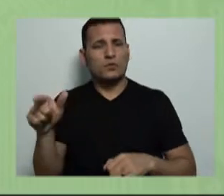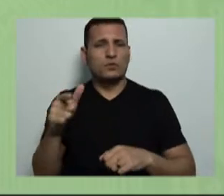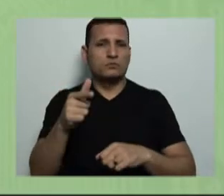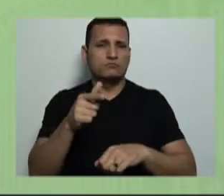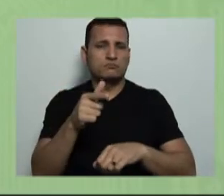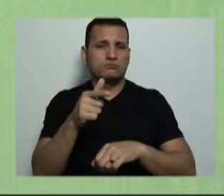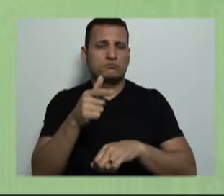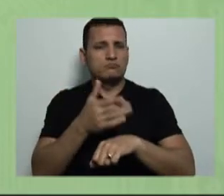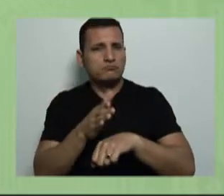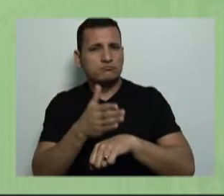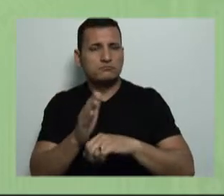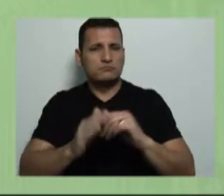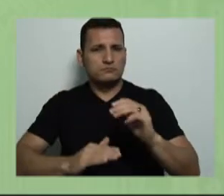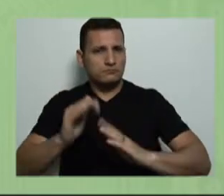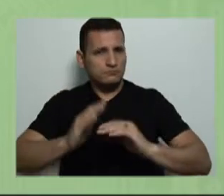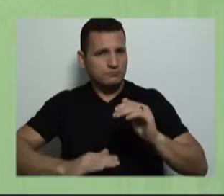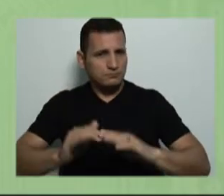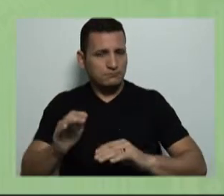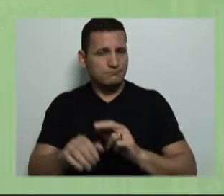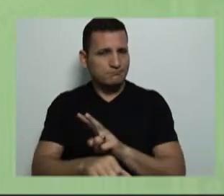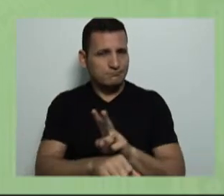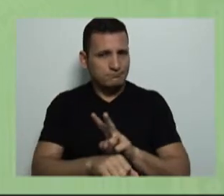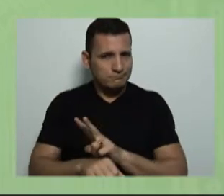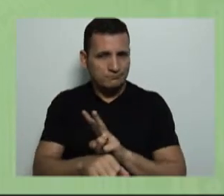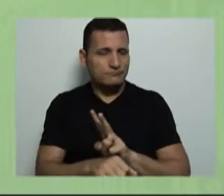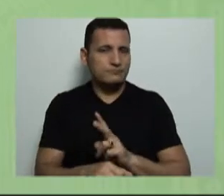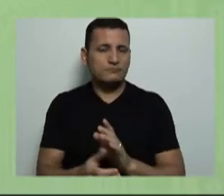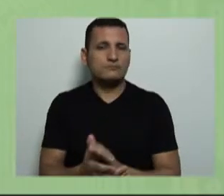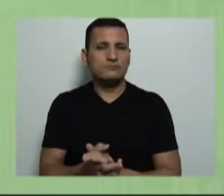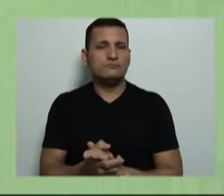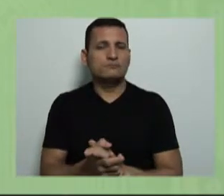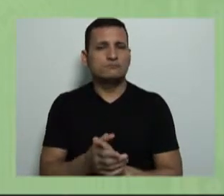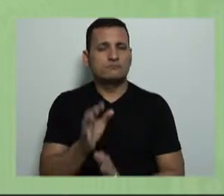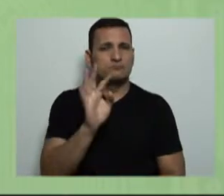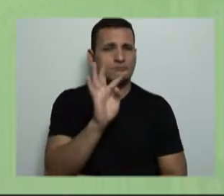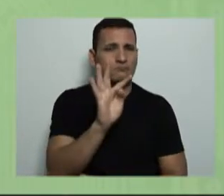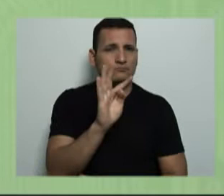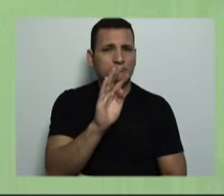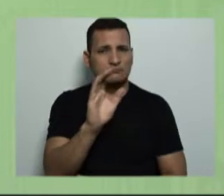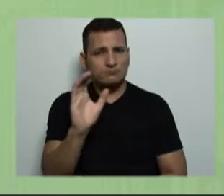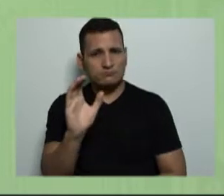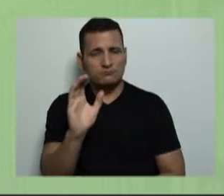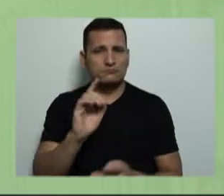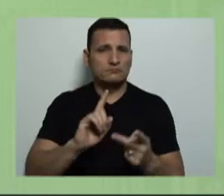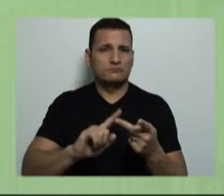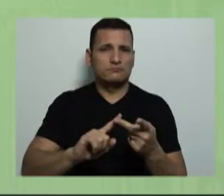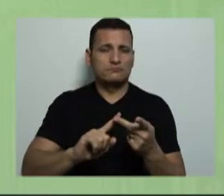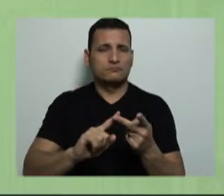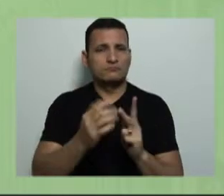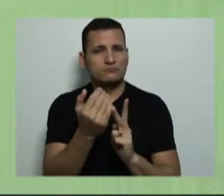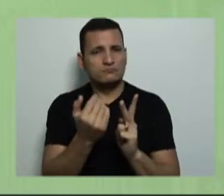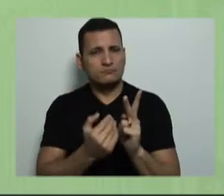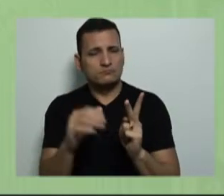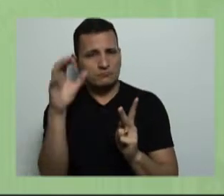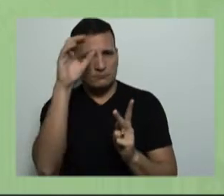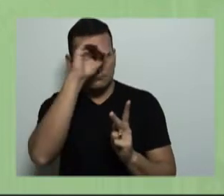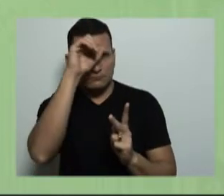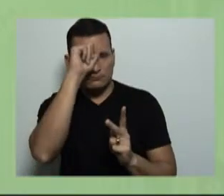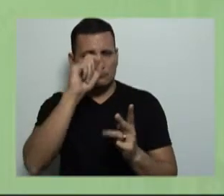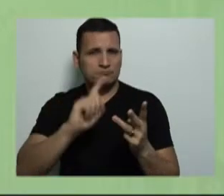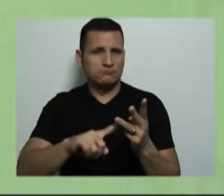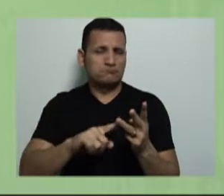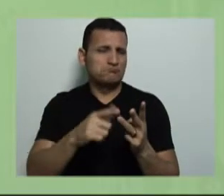profissionais supervisionadas, tais como trabalho de conclusão de curso, programas de aprendizagem e outras